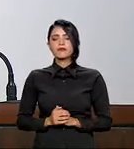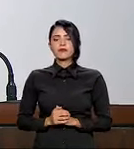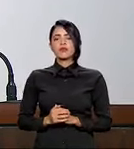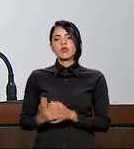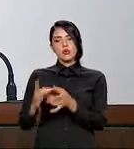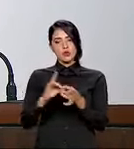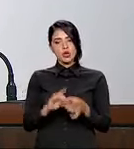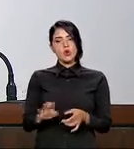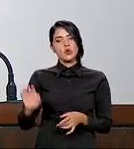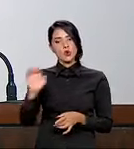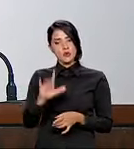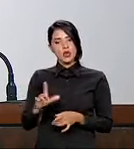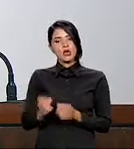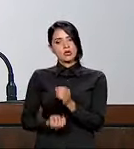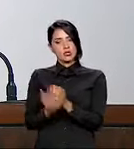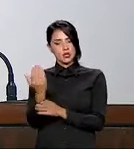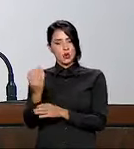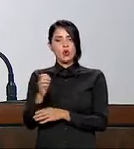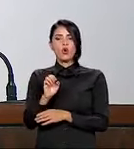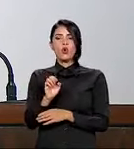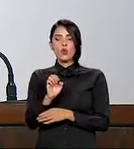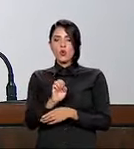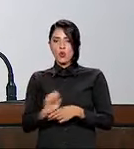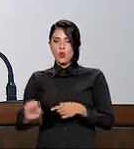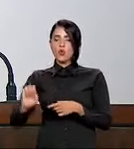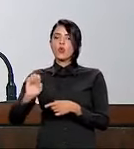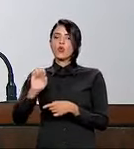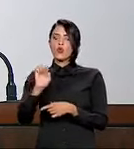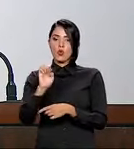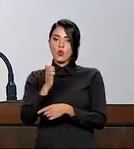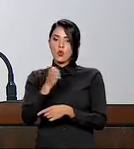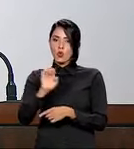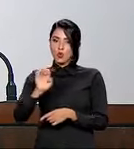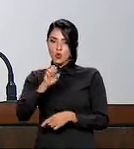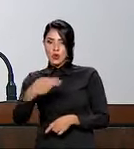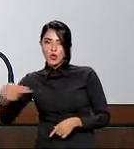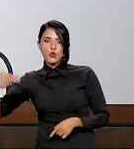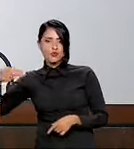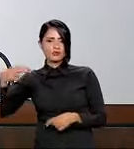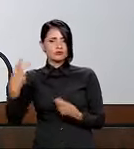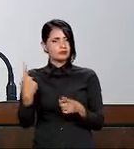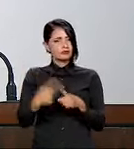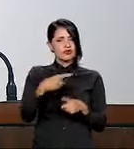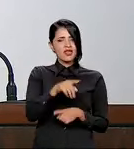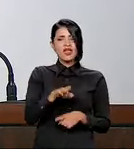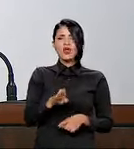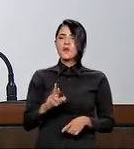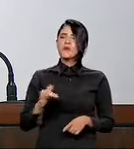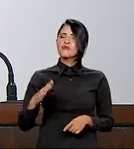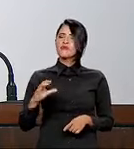criou o euro. Por que que os BRICS não podem criar uma moeda?